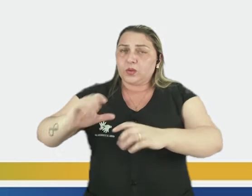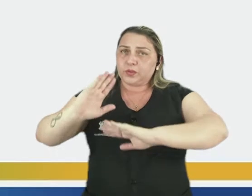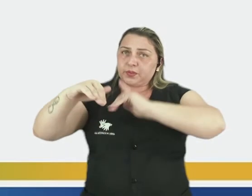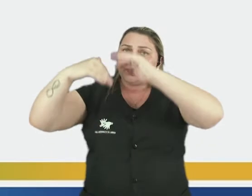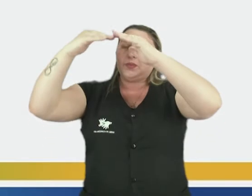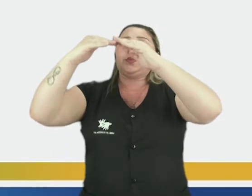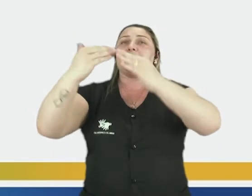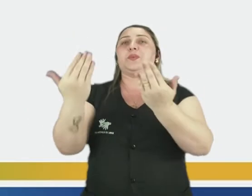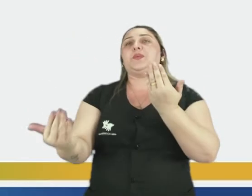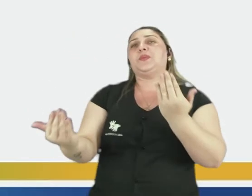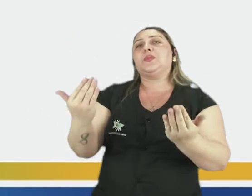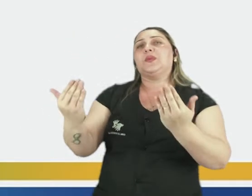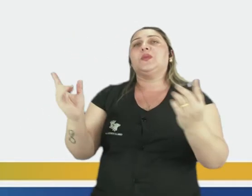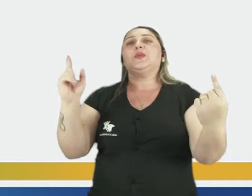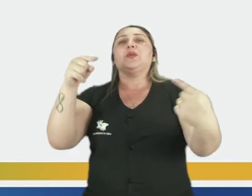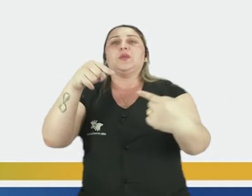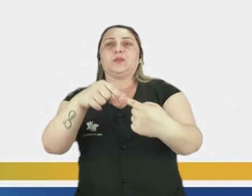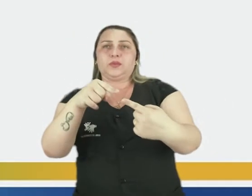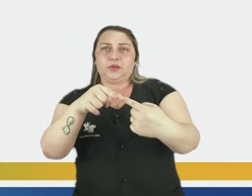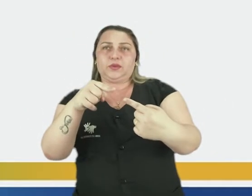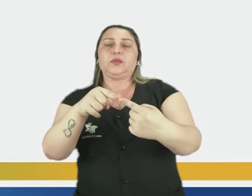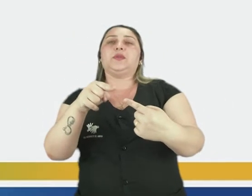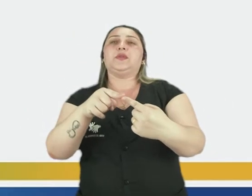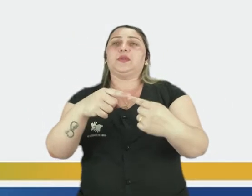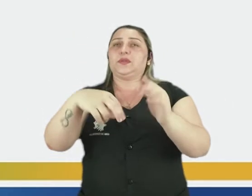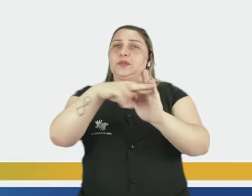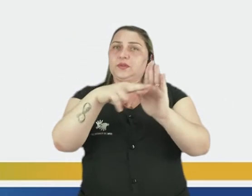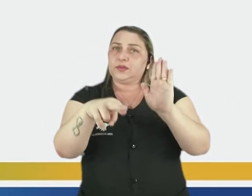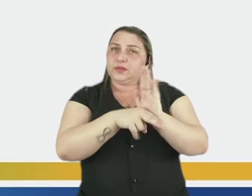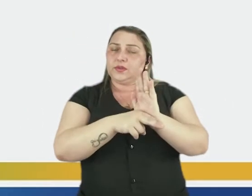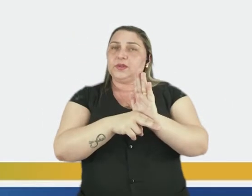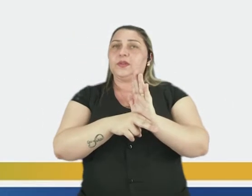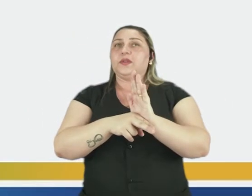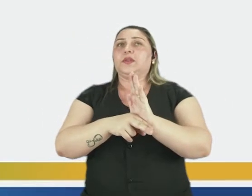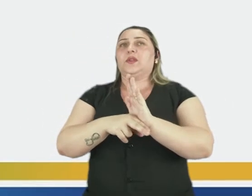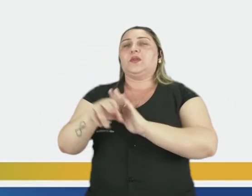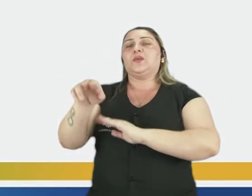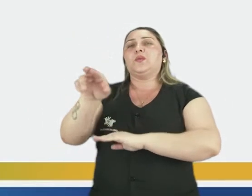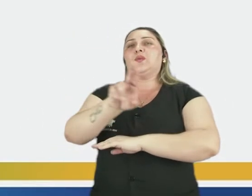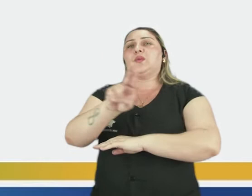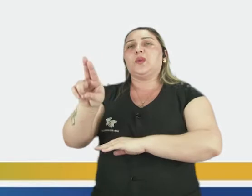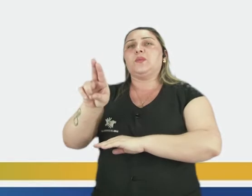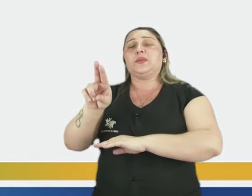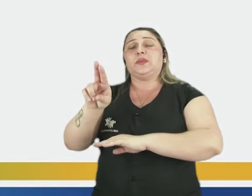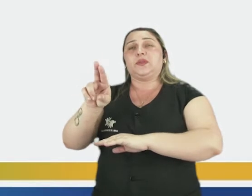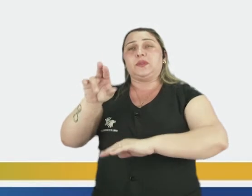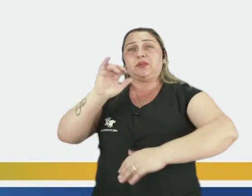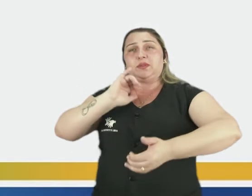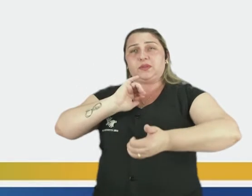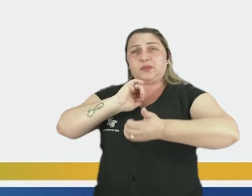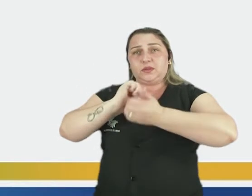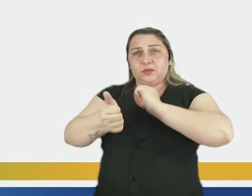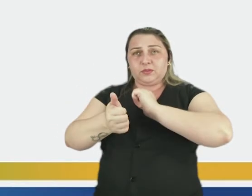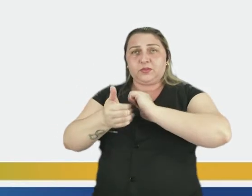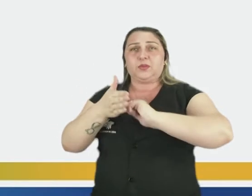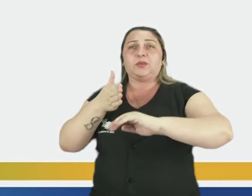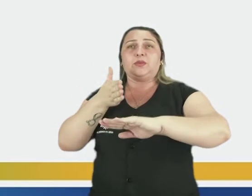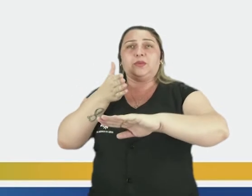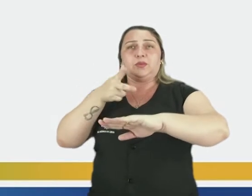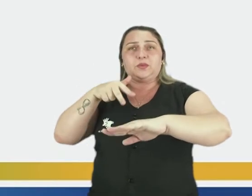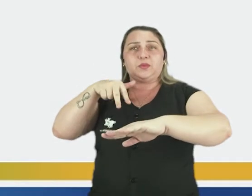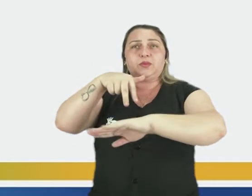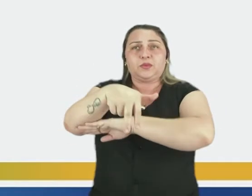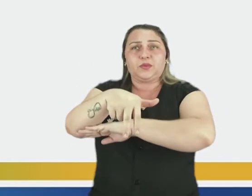desempenho comparado e os objetivos táticos da ação. Os chamados esportes de invasão ou territoriais são aqueles